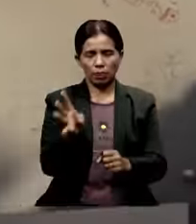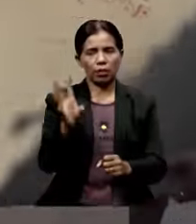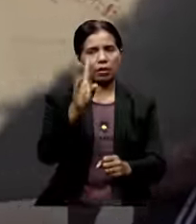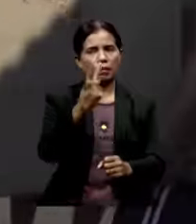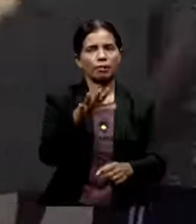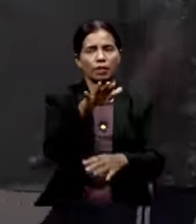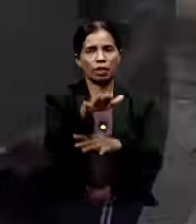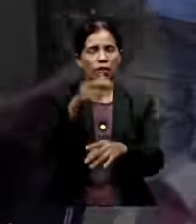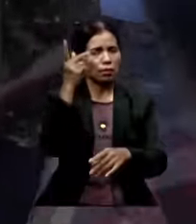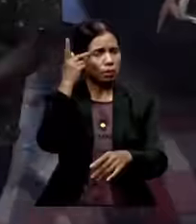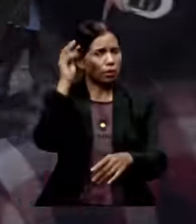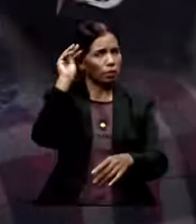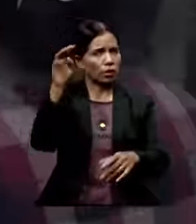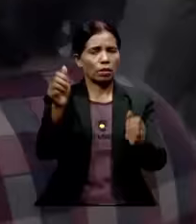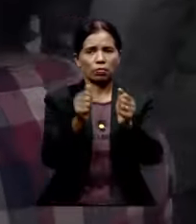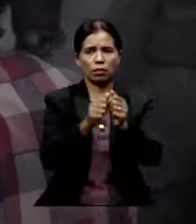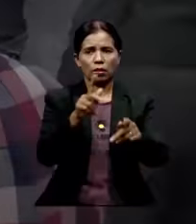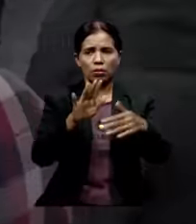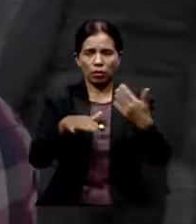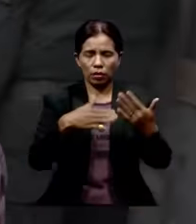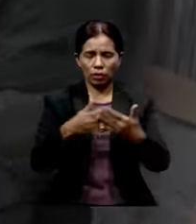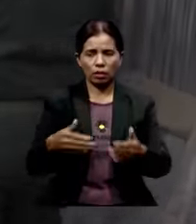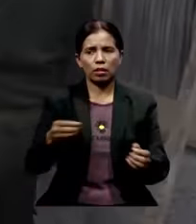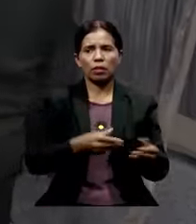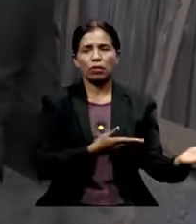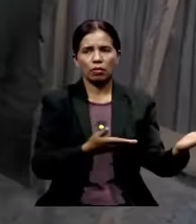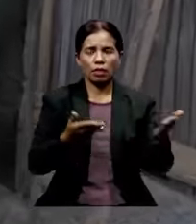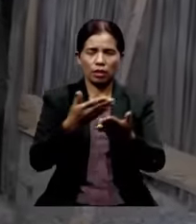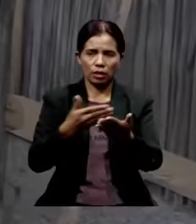loraik, primeiro-ministro hamutuko comunidade sira aruba falisasang nebe